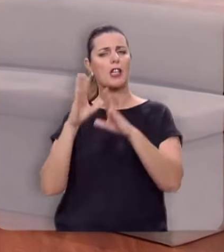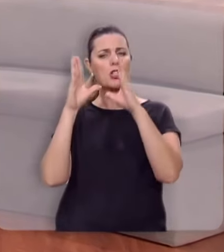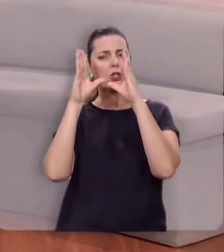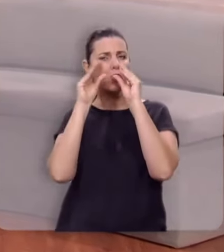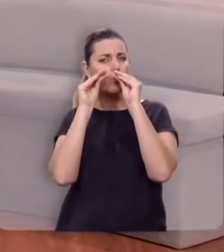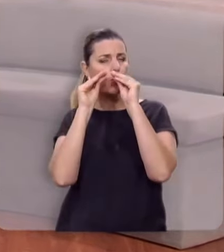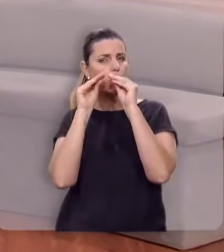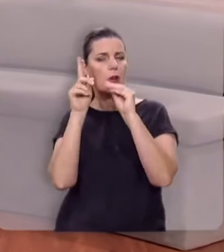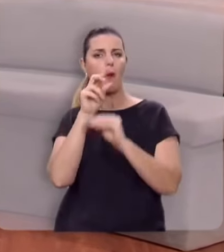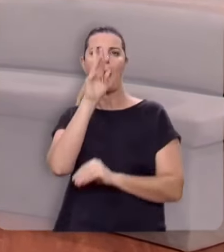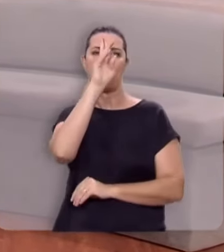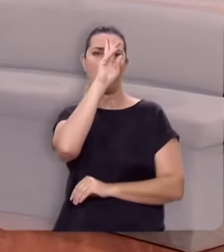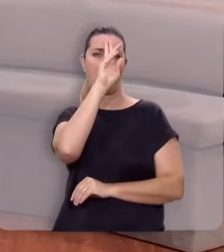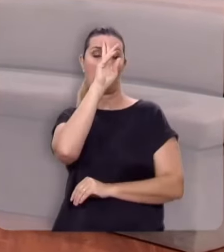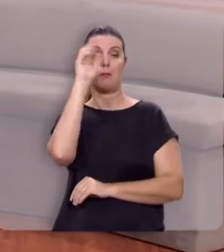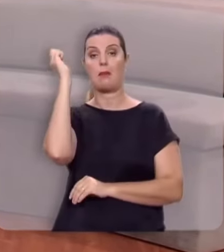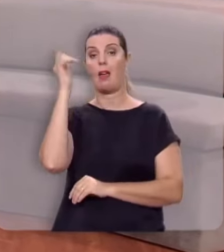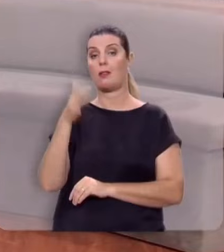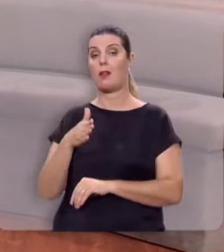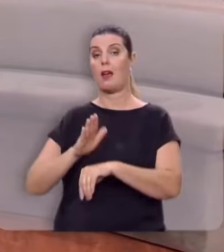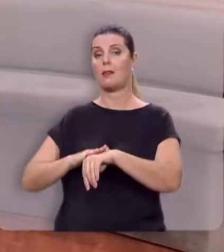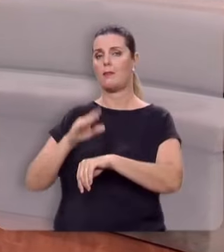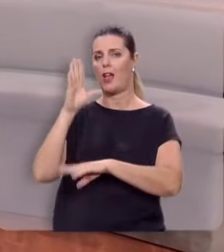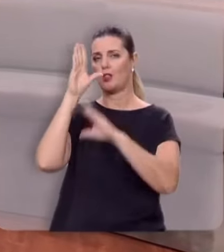não é a meia-noite, é na madrugada.